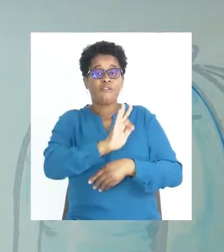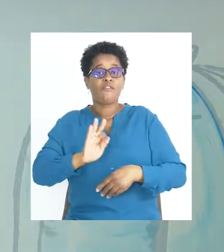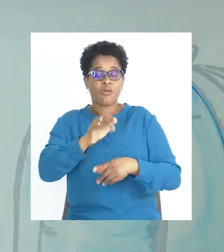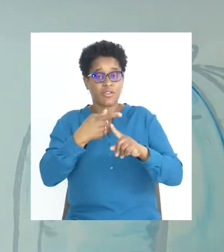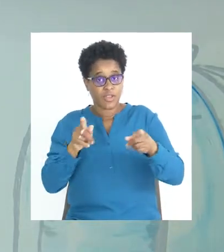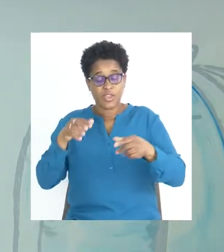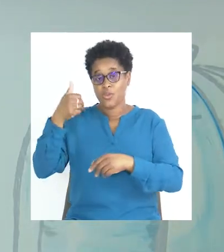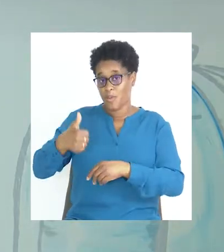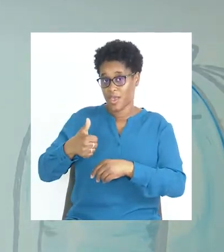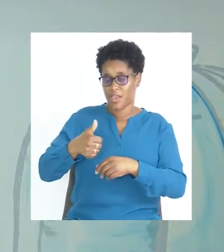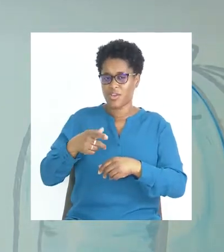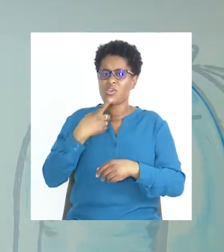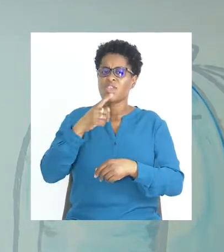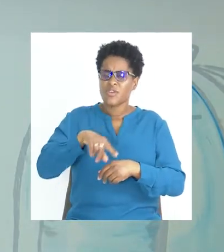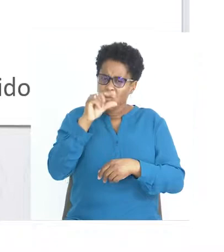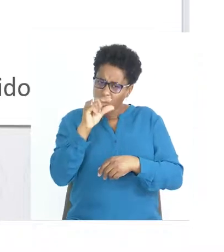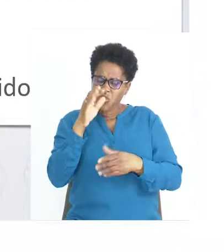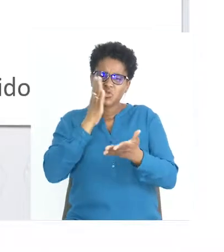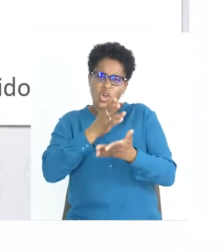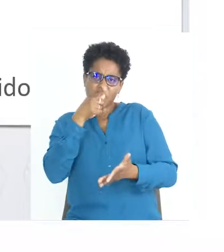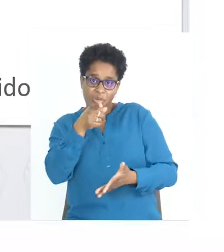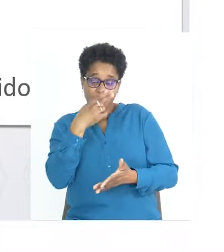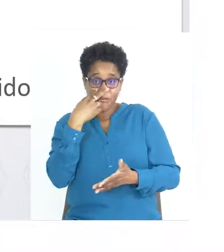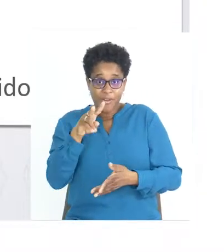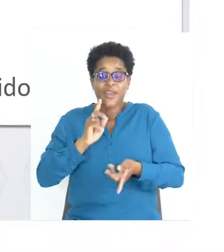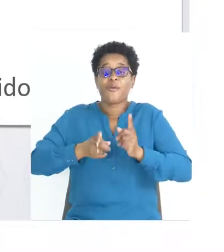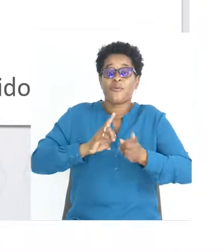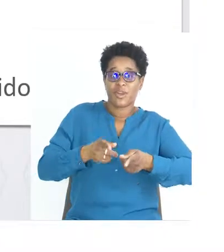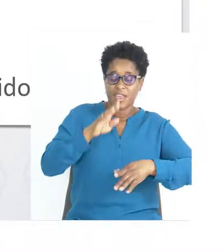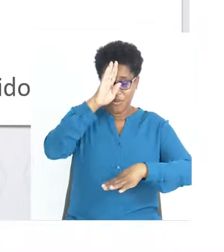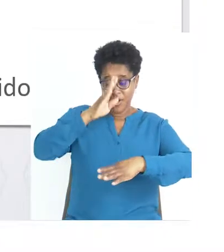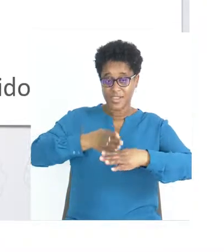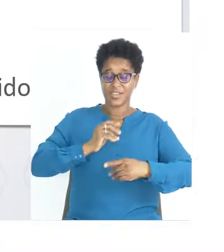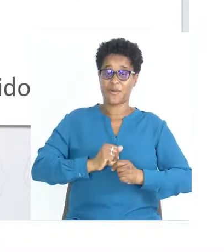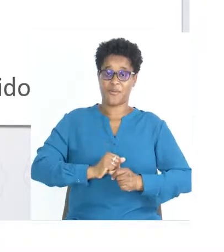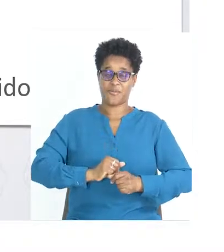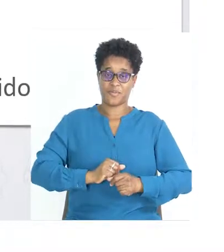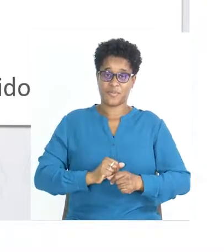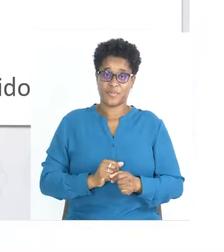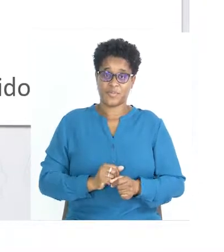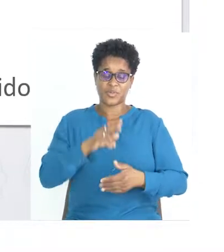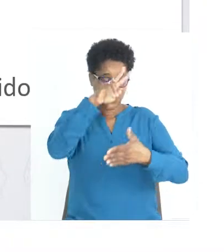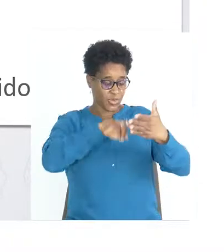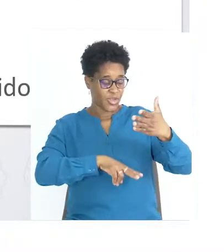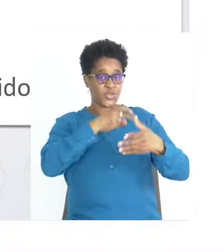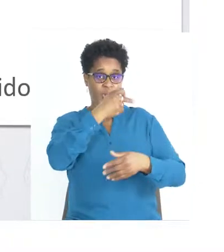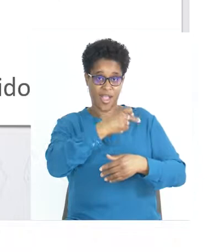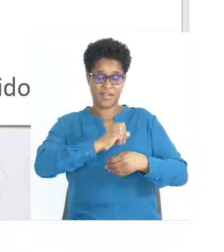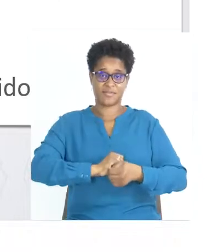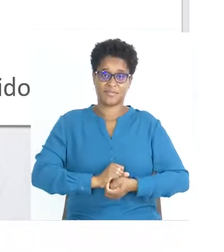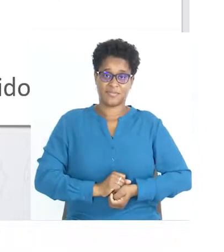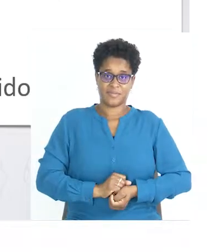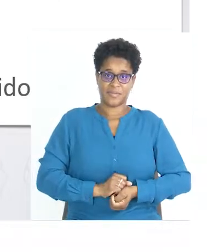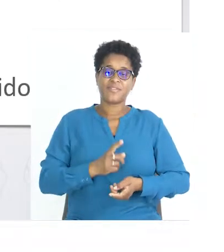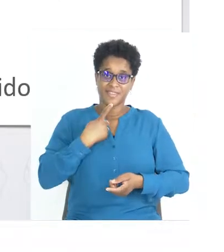forma diferente no B. Voltamos um pouco só para tu veres o que é que aconteceu no texto